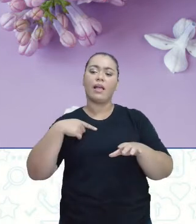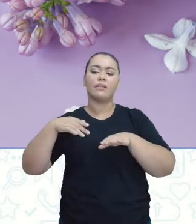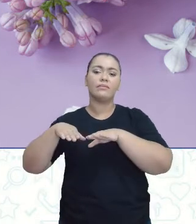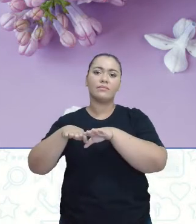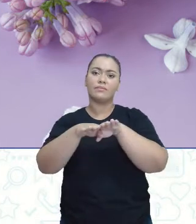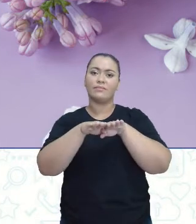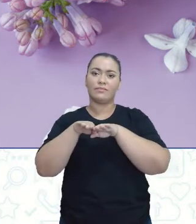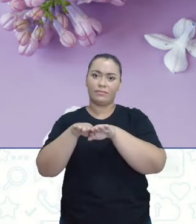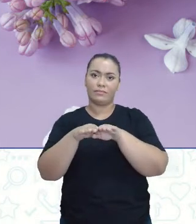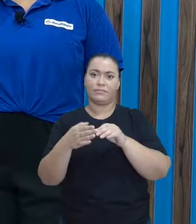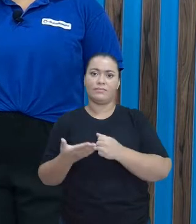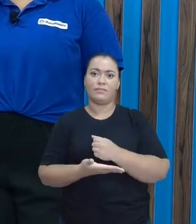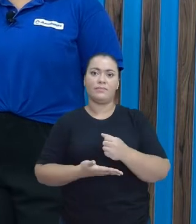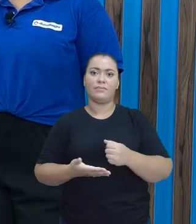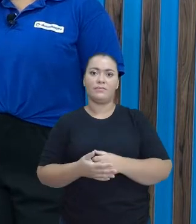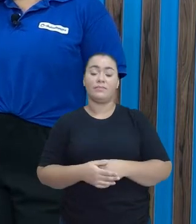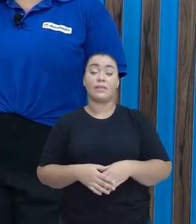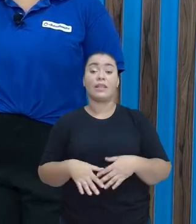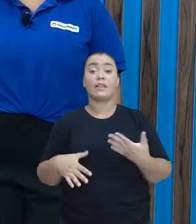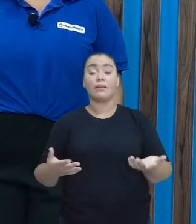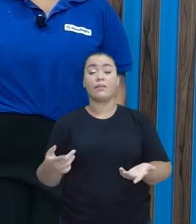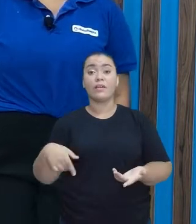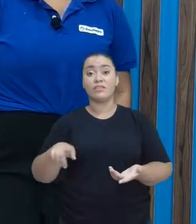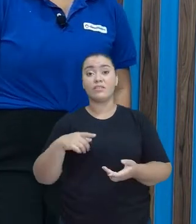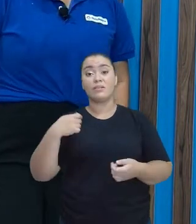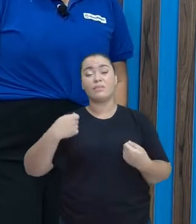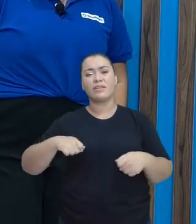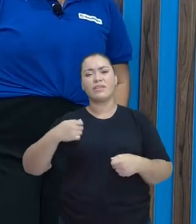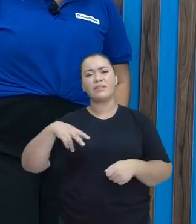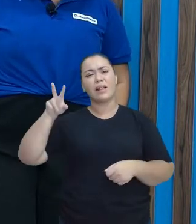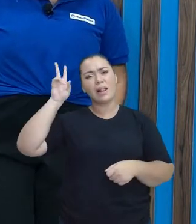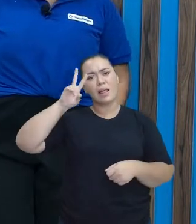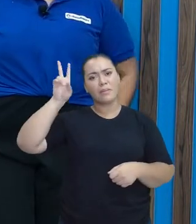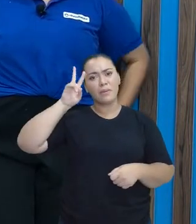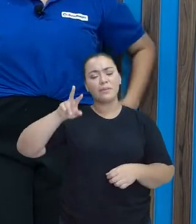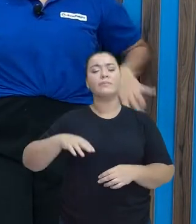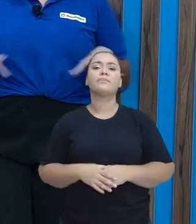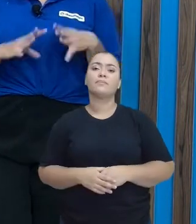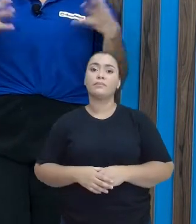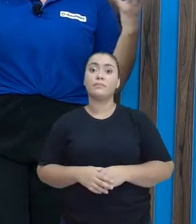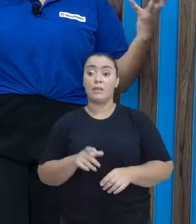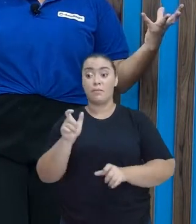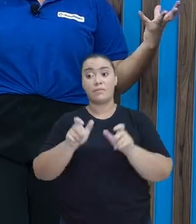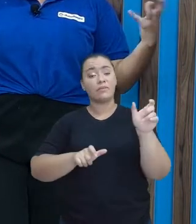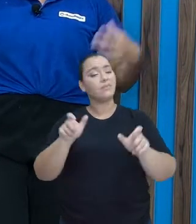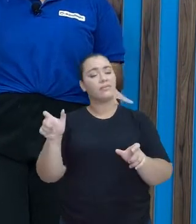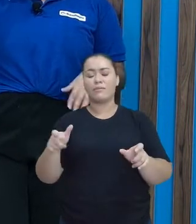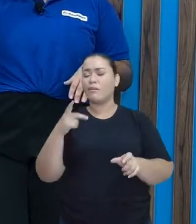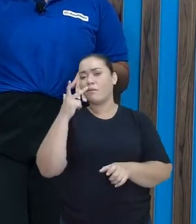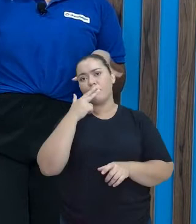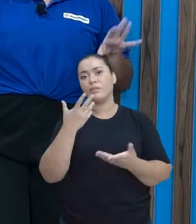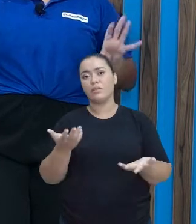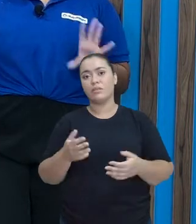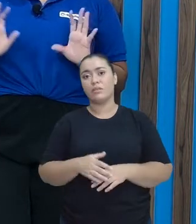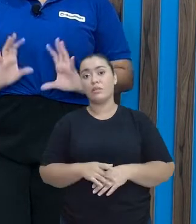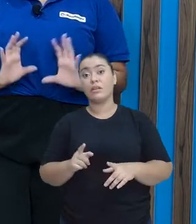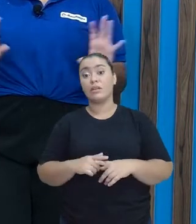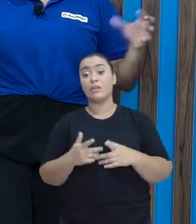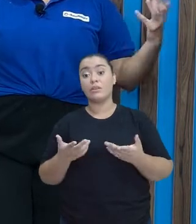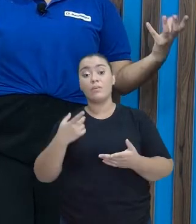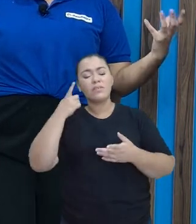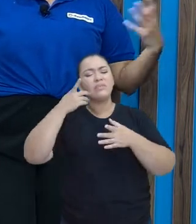igualdade. E a gente precisa lembrar que as pessoas não são as mesmas. Então, quando a gente tem essa noção